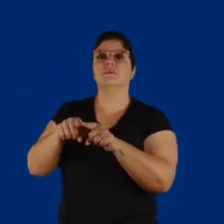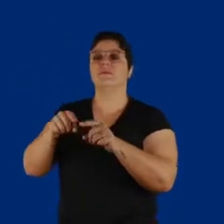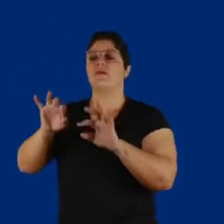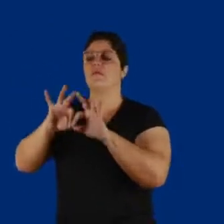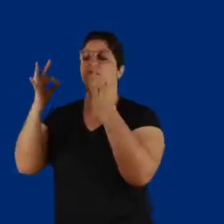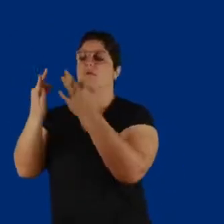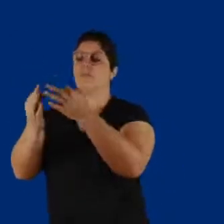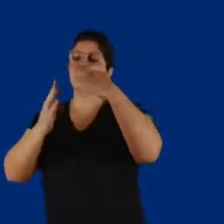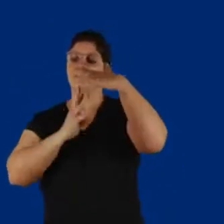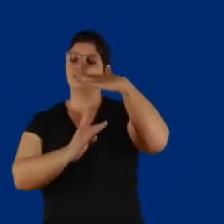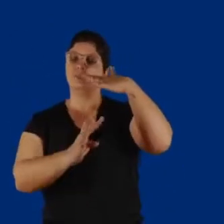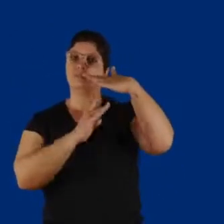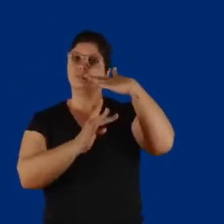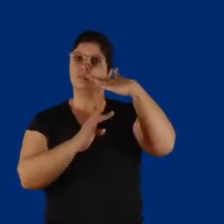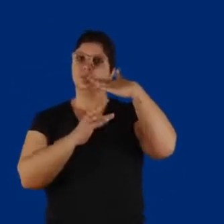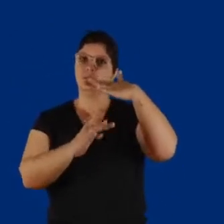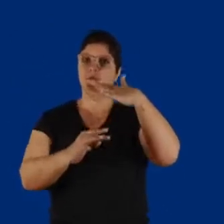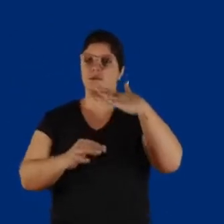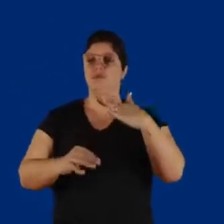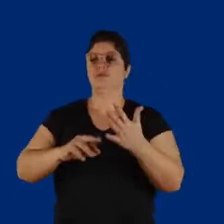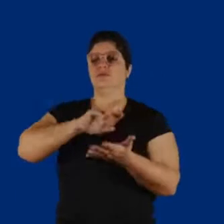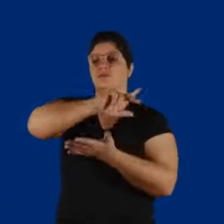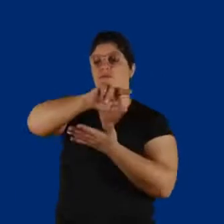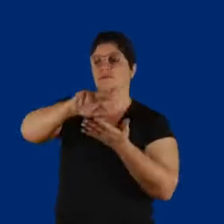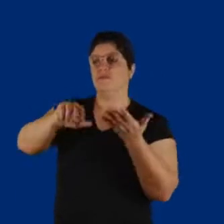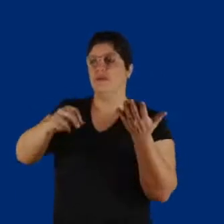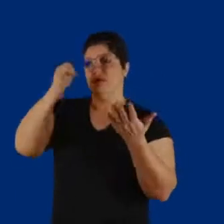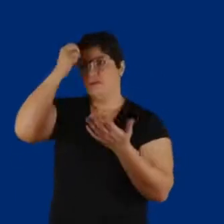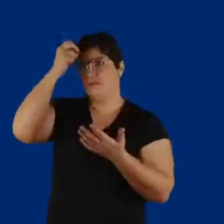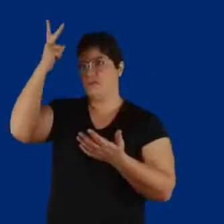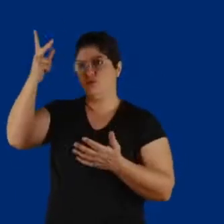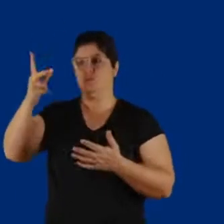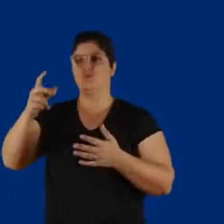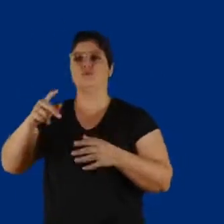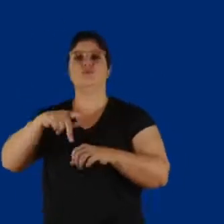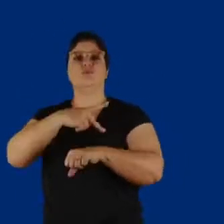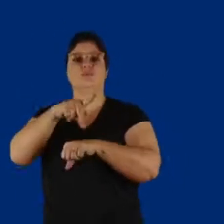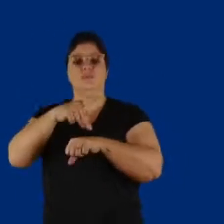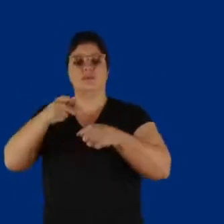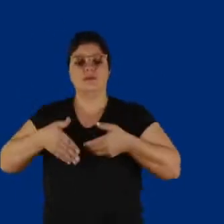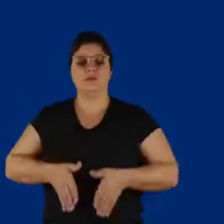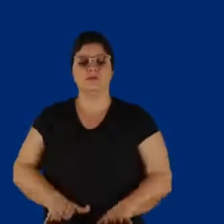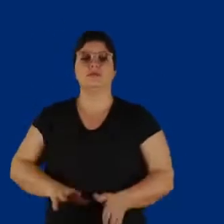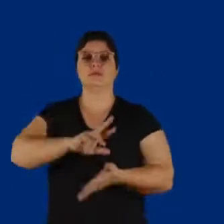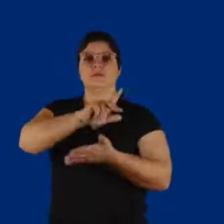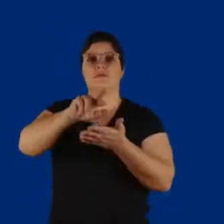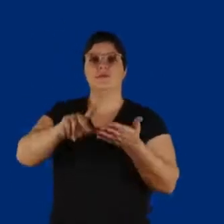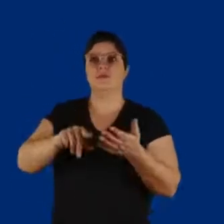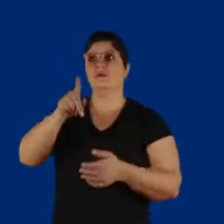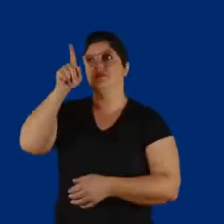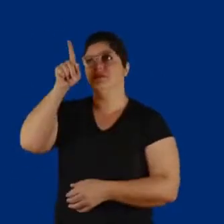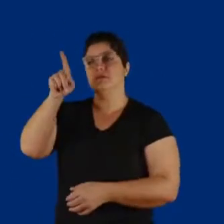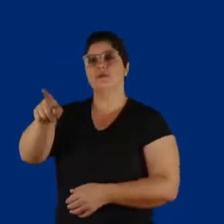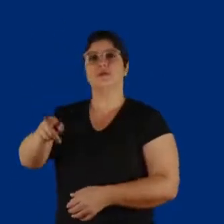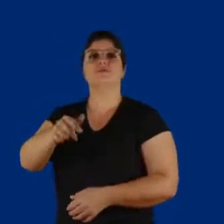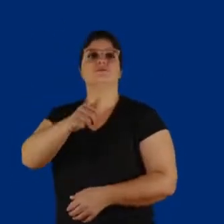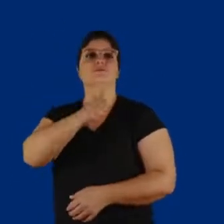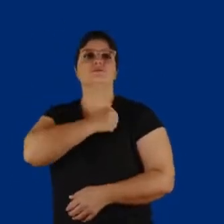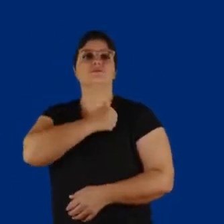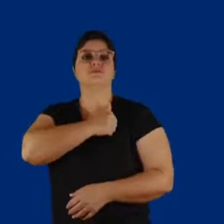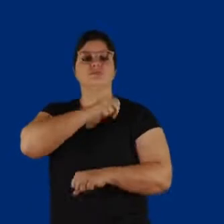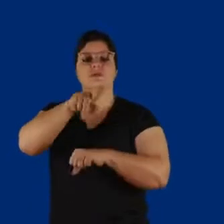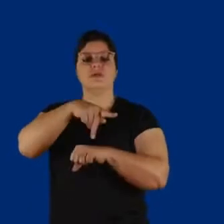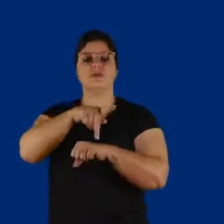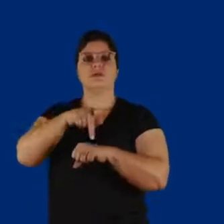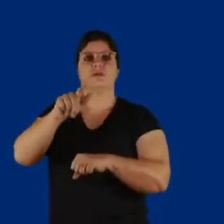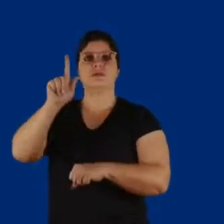e casos envolvendo múltiplas culturas e nacionalidades naquela parte do Canadá, província do Quebec. Jess Wundt